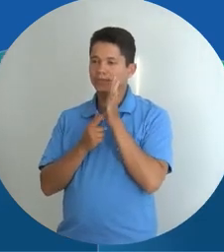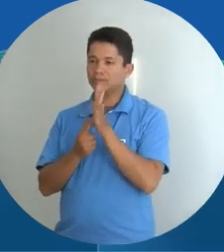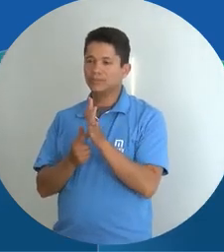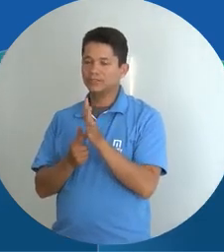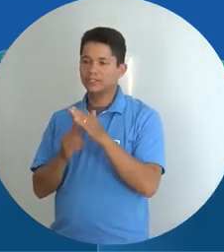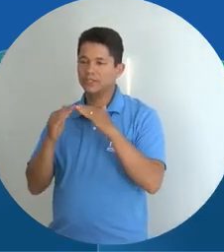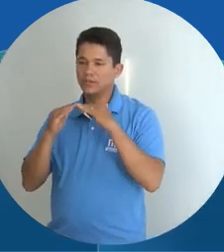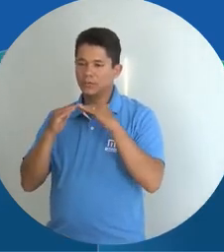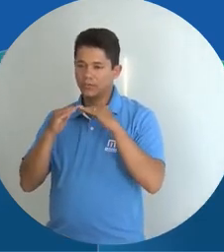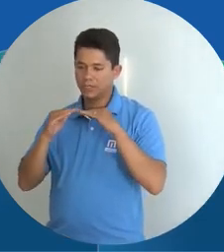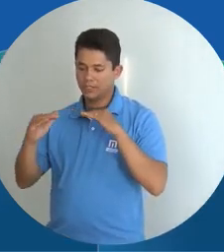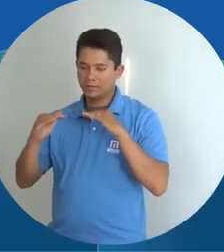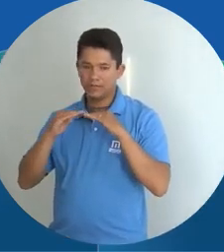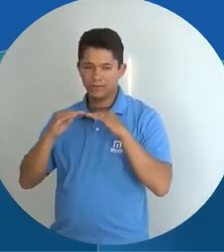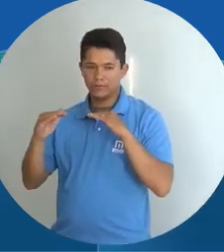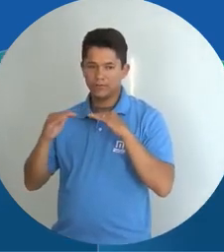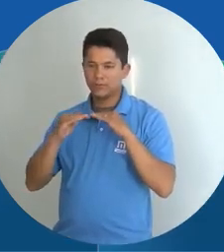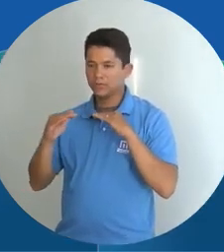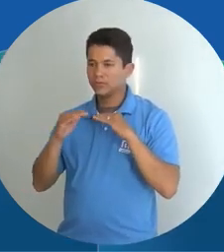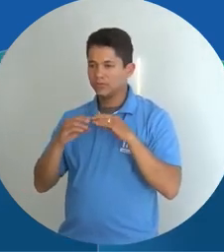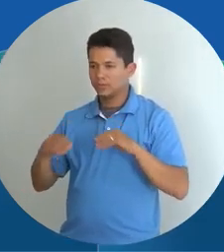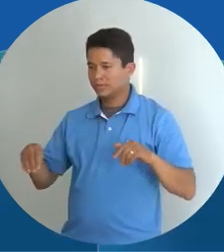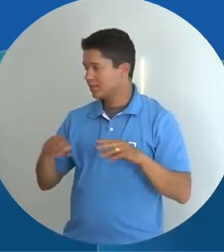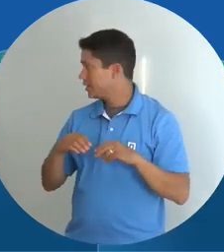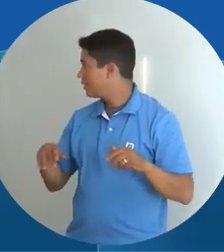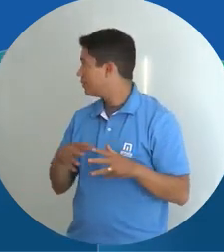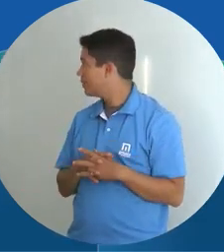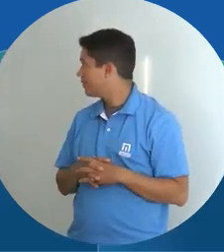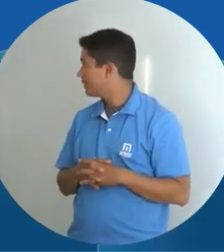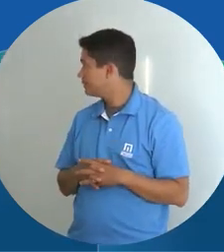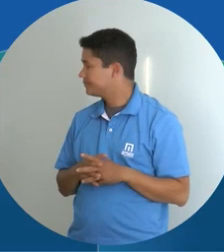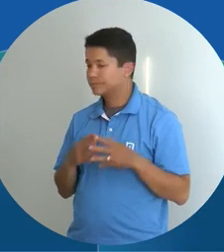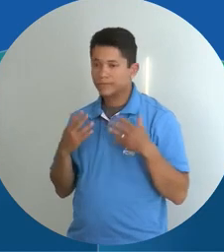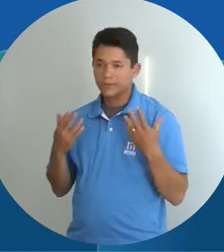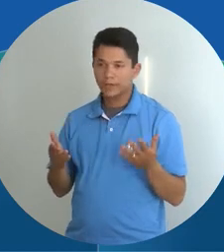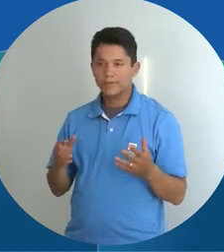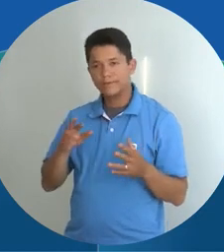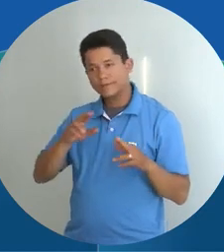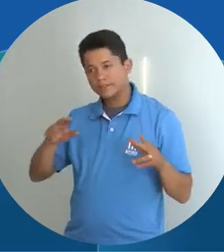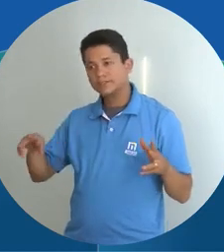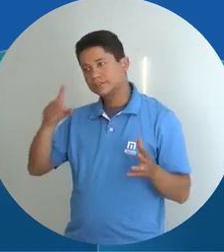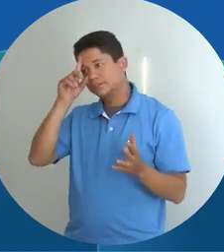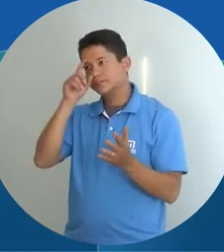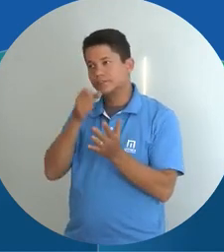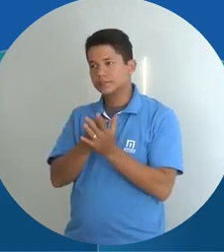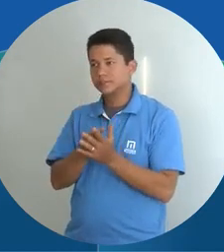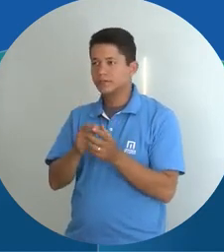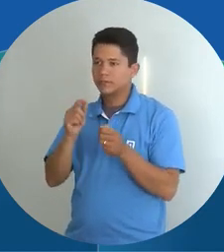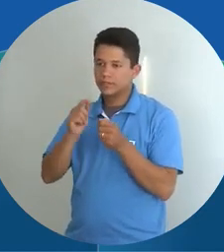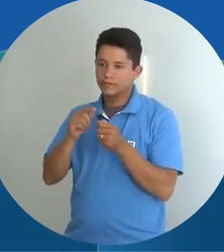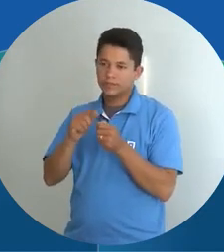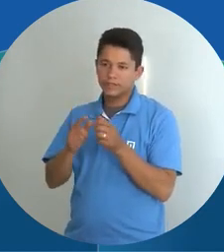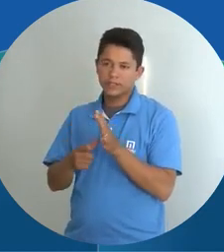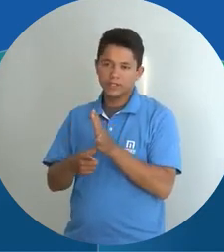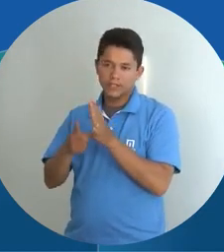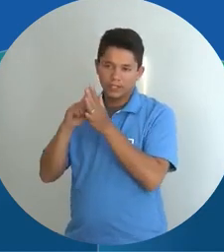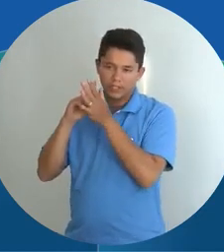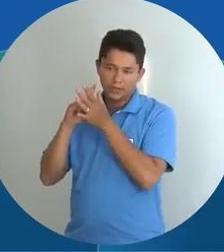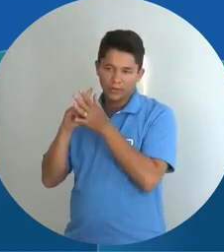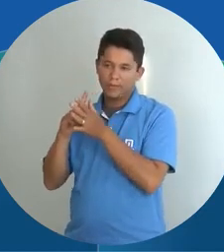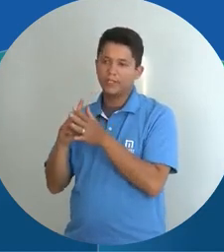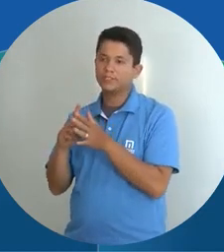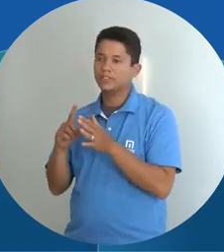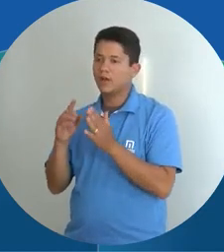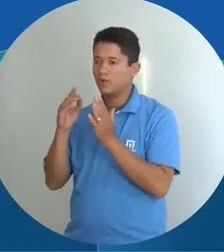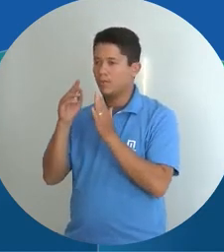acesso, contenção, N fatores. Então, isso tudo são tomadas de decisão que são feitas anteriores ao projeto e à execução da